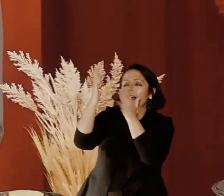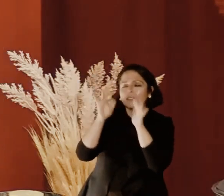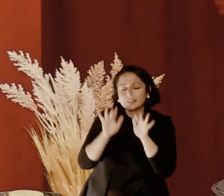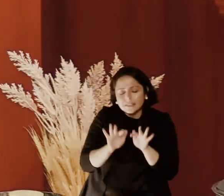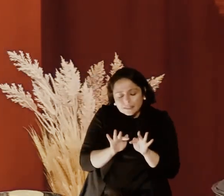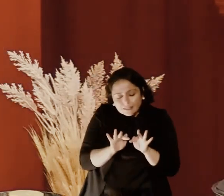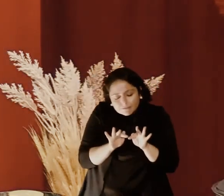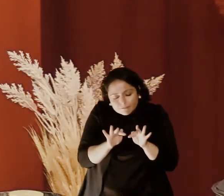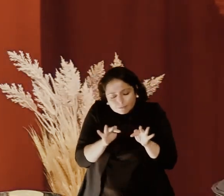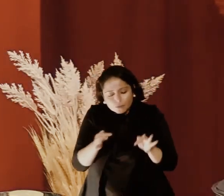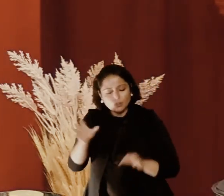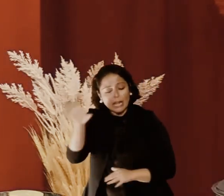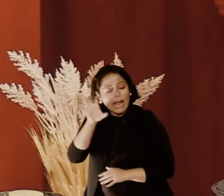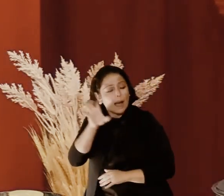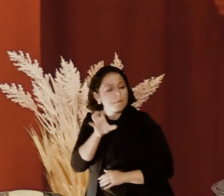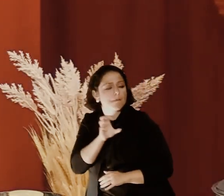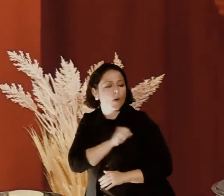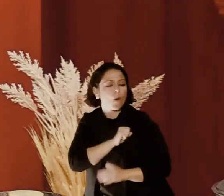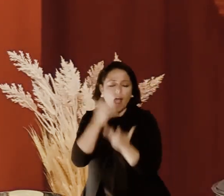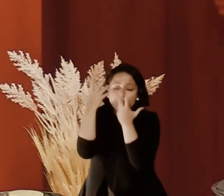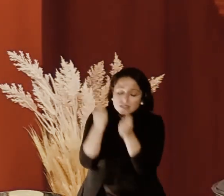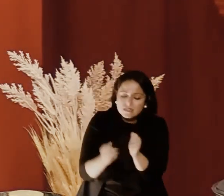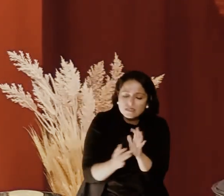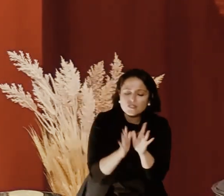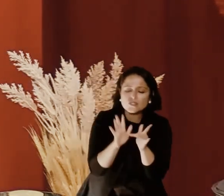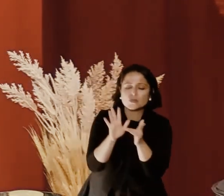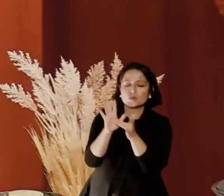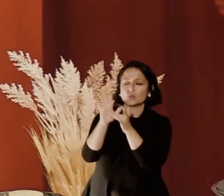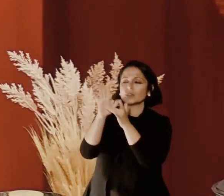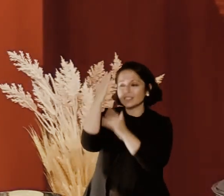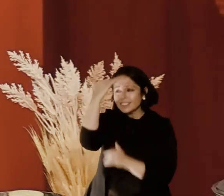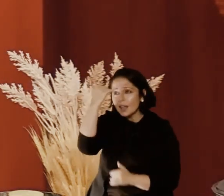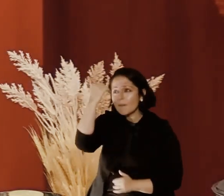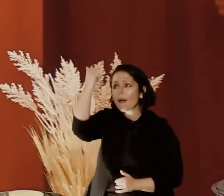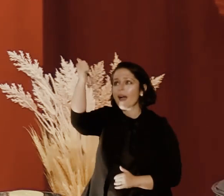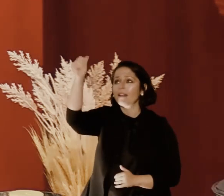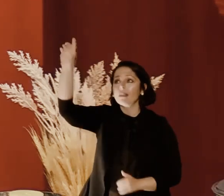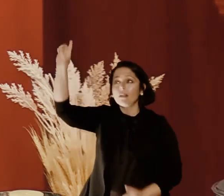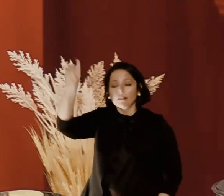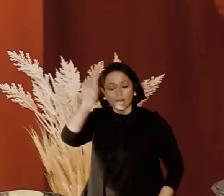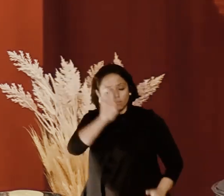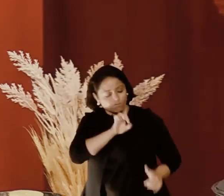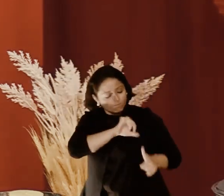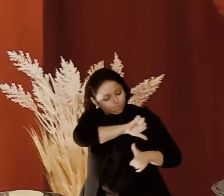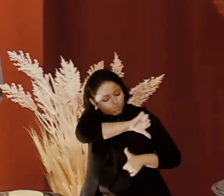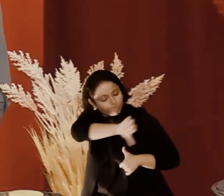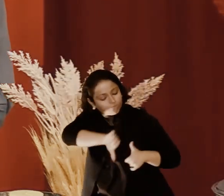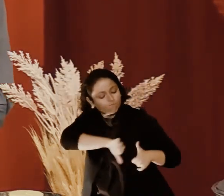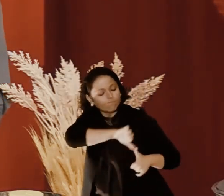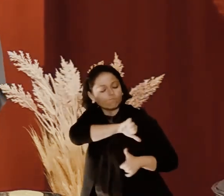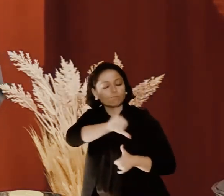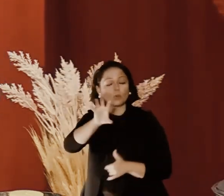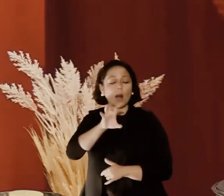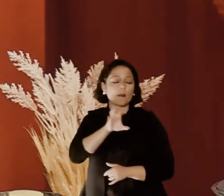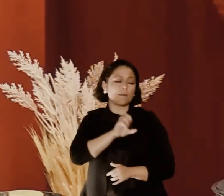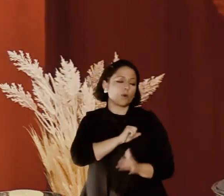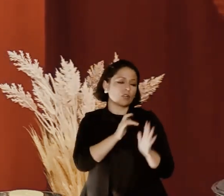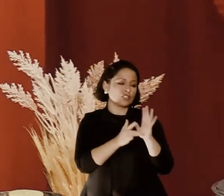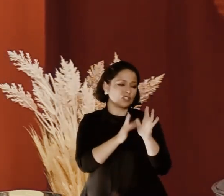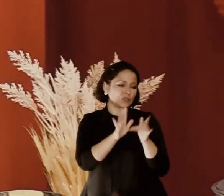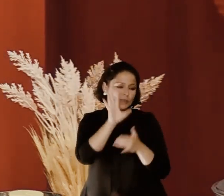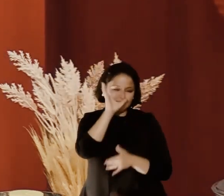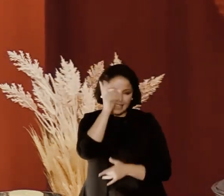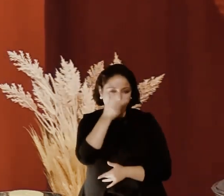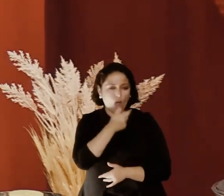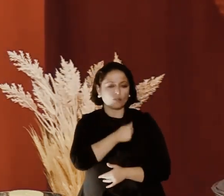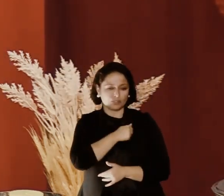ser reconciliados, chamados, redimidos, justificados, salvos